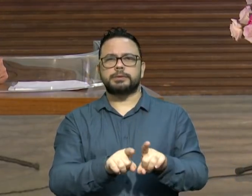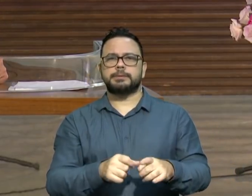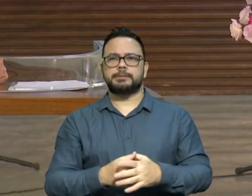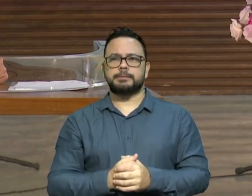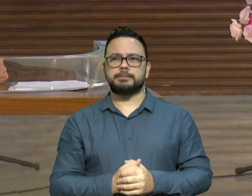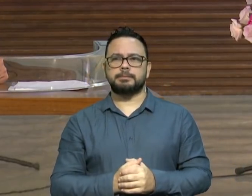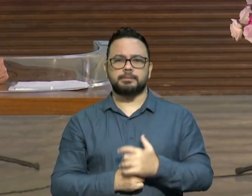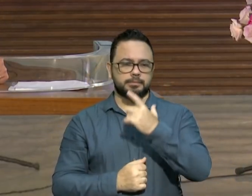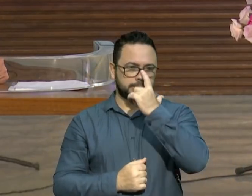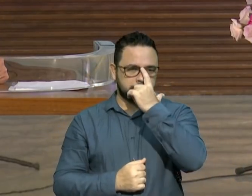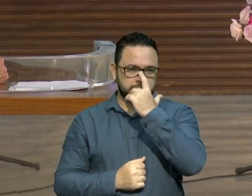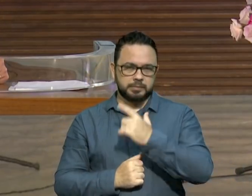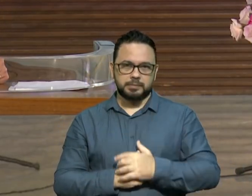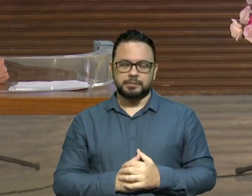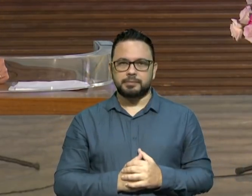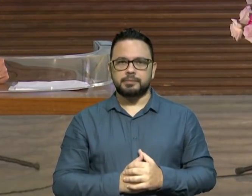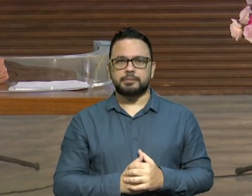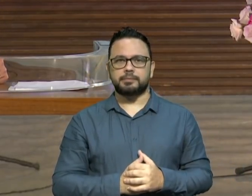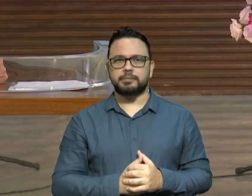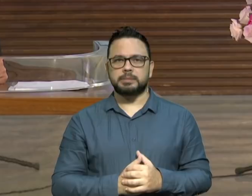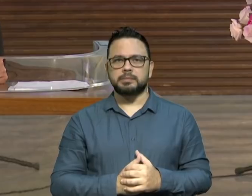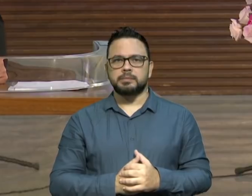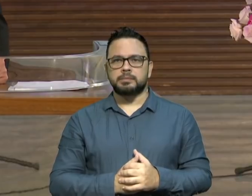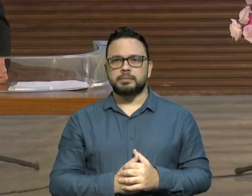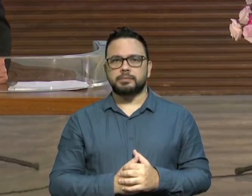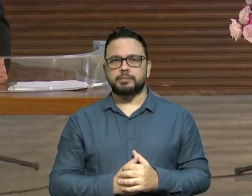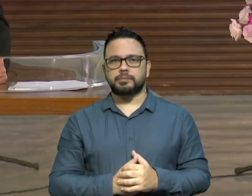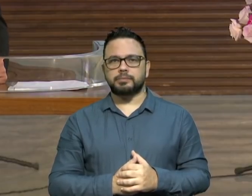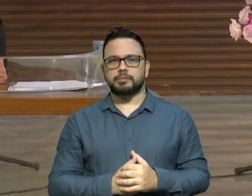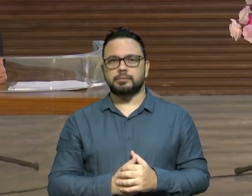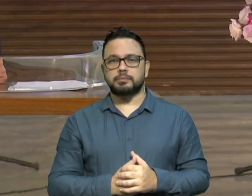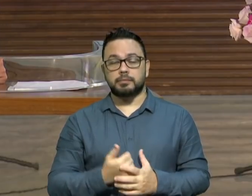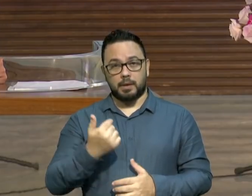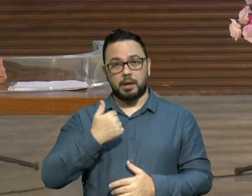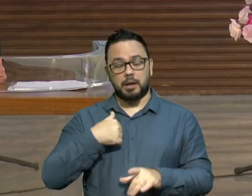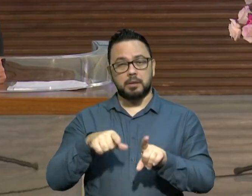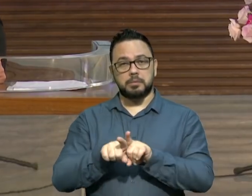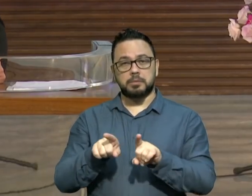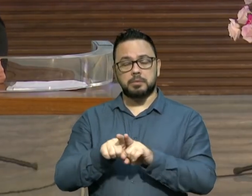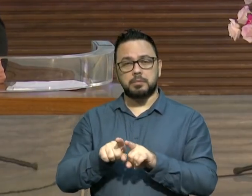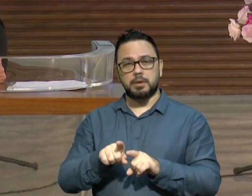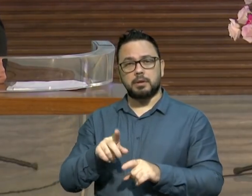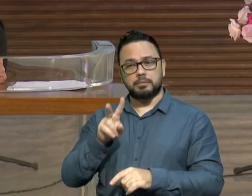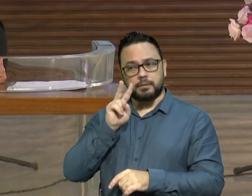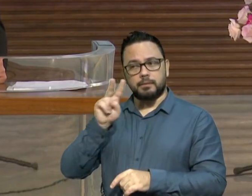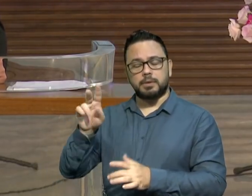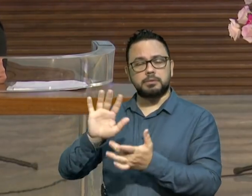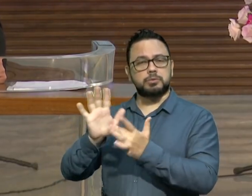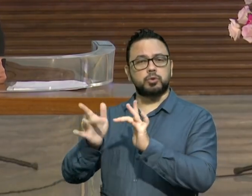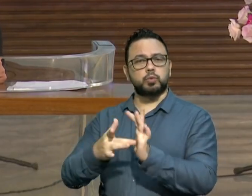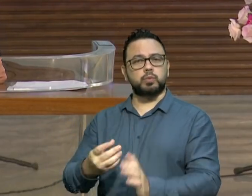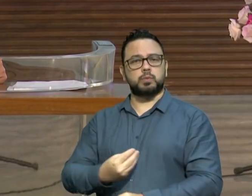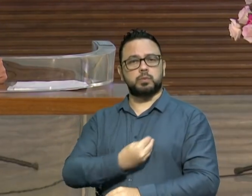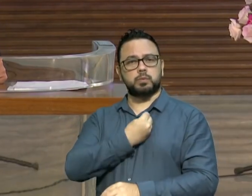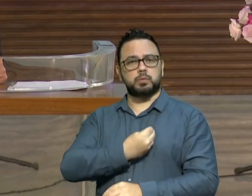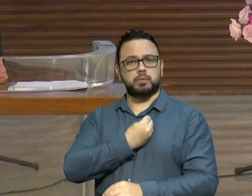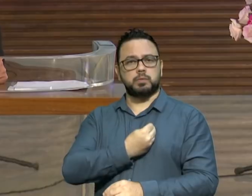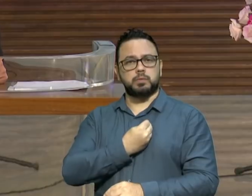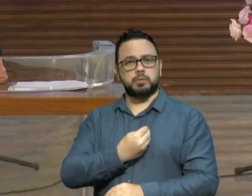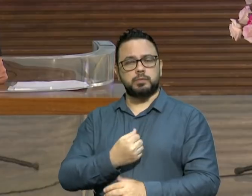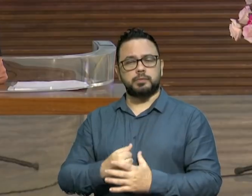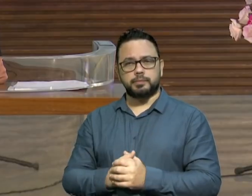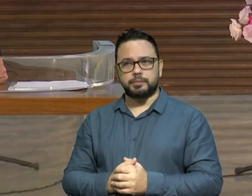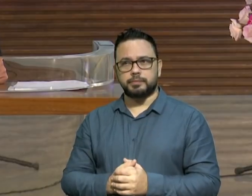e afinal depois de todos foi visto também por mim como um nascido fora do tempo a expressão como se eu fosse um